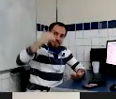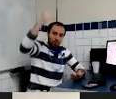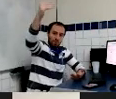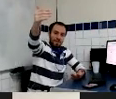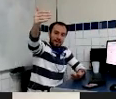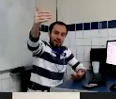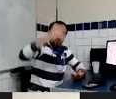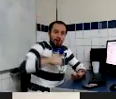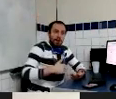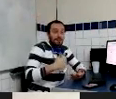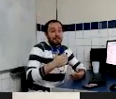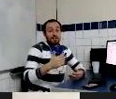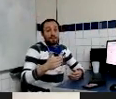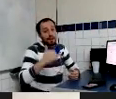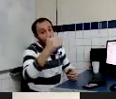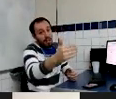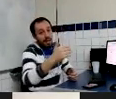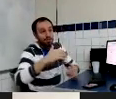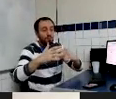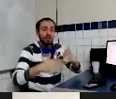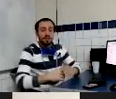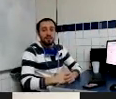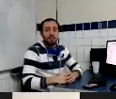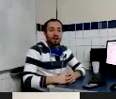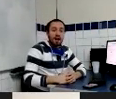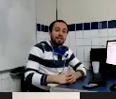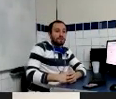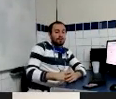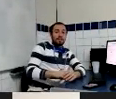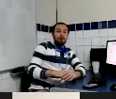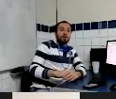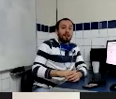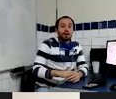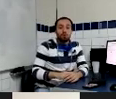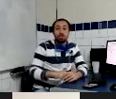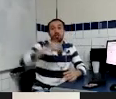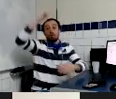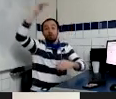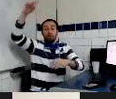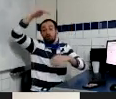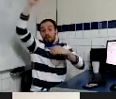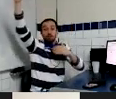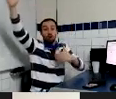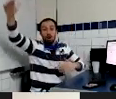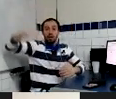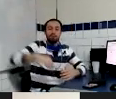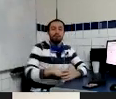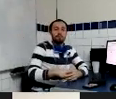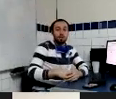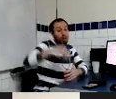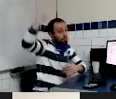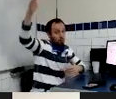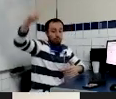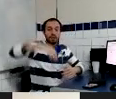você ter acesso ao prefeito, às vezes você fala com o delegado de polícia. Às vezes você pode falar com o diretor de uma escola,